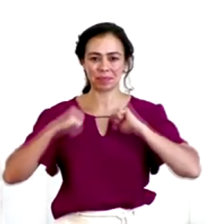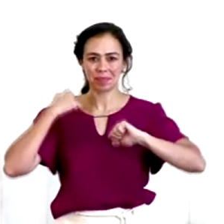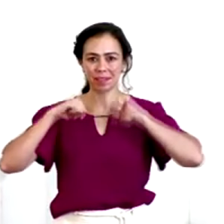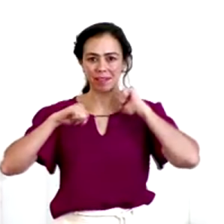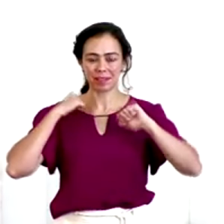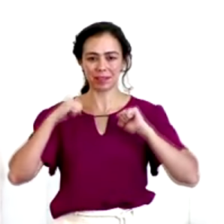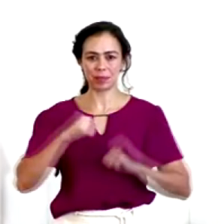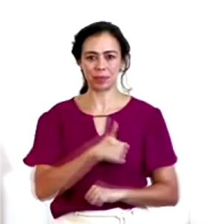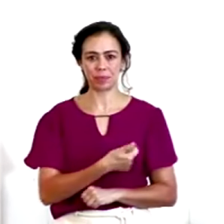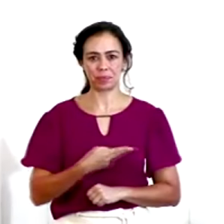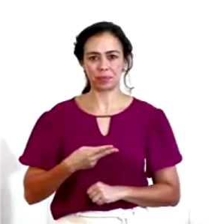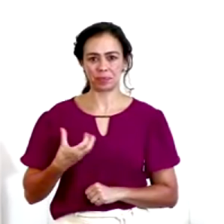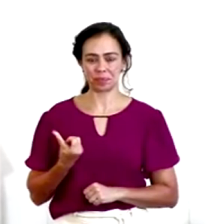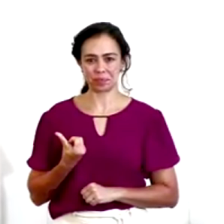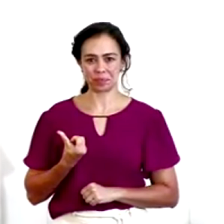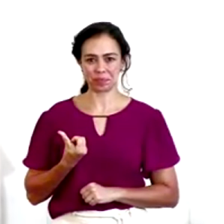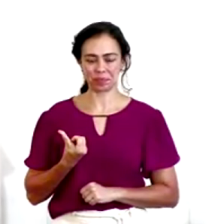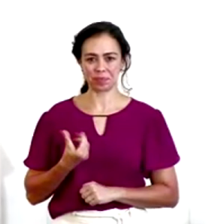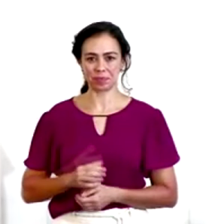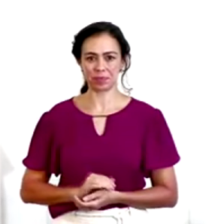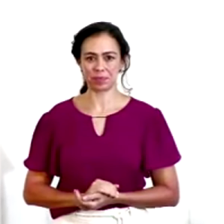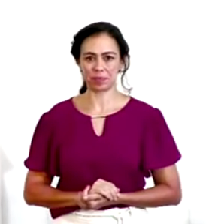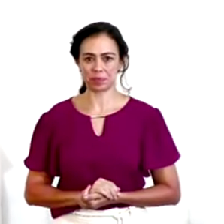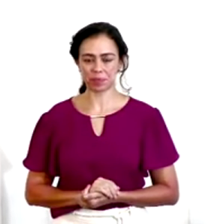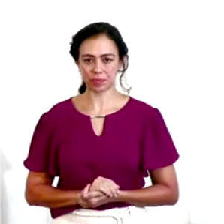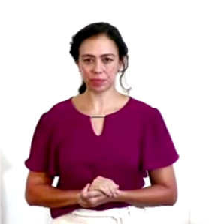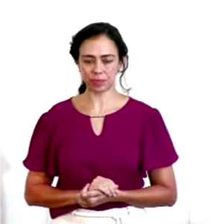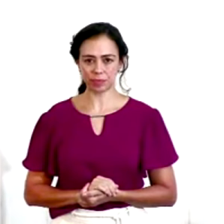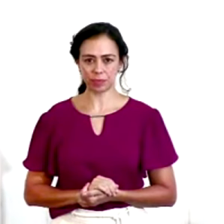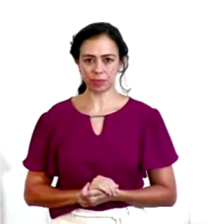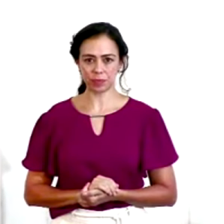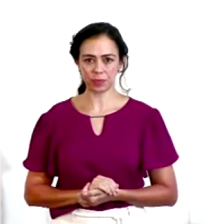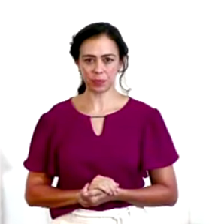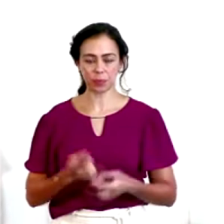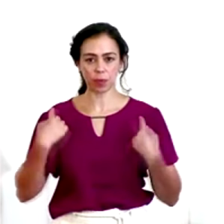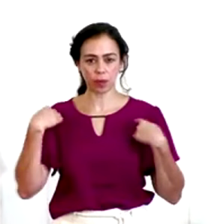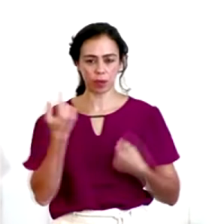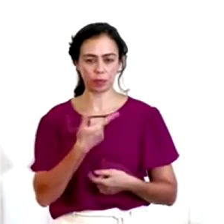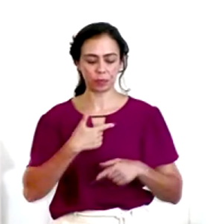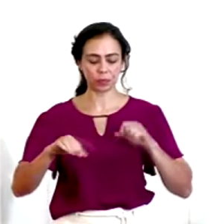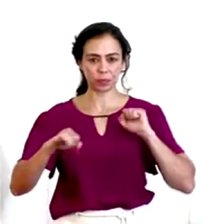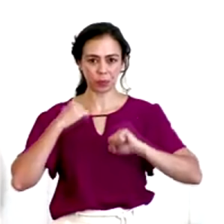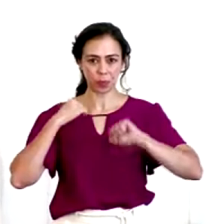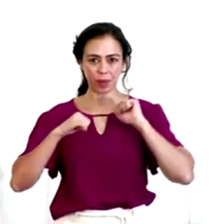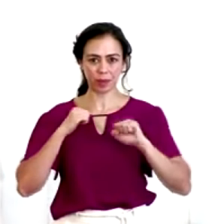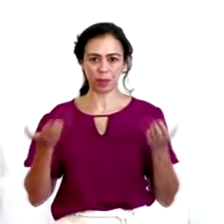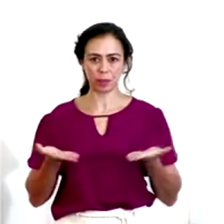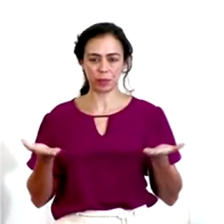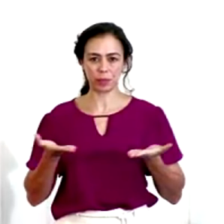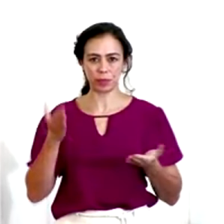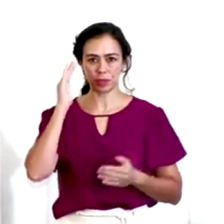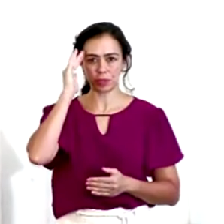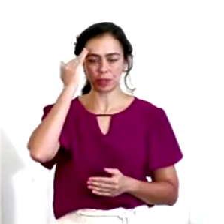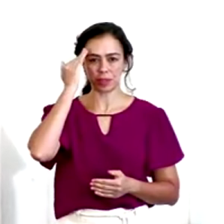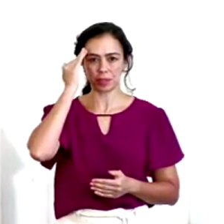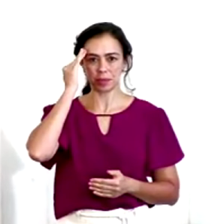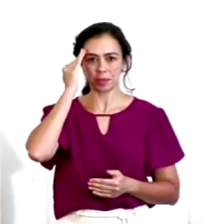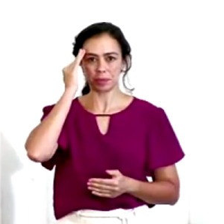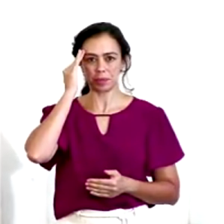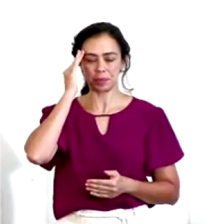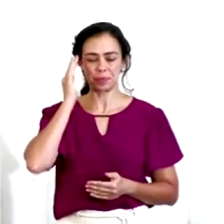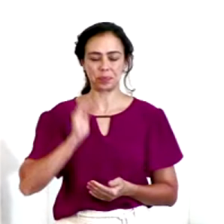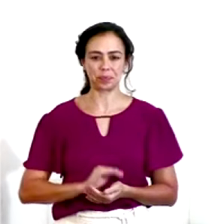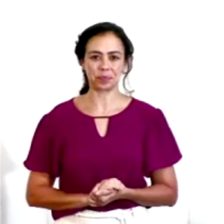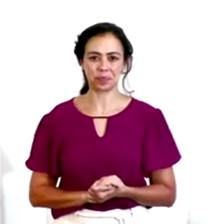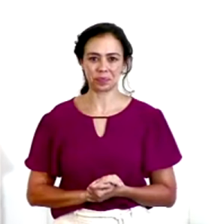número 126. Esse será o salmo para a nossa meditação nesta noite. Salmo de número